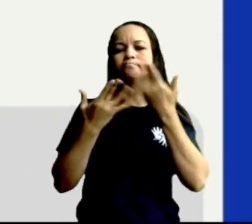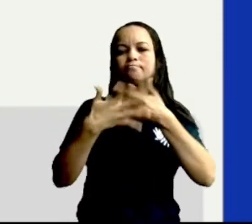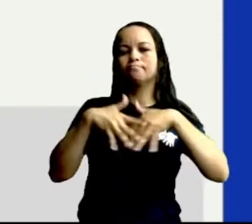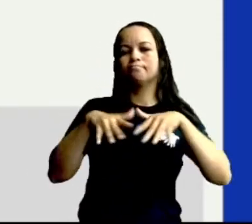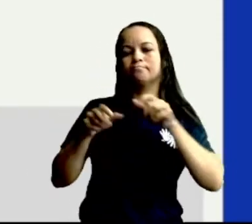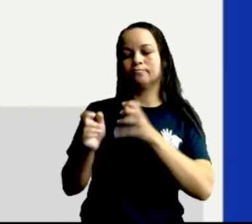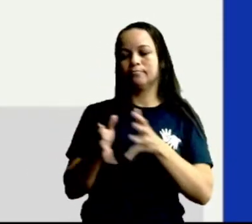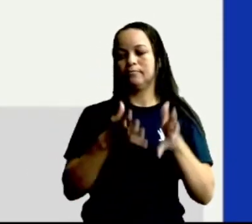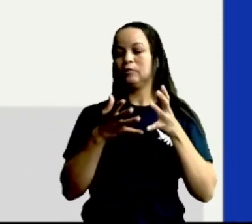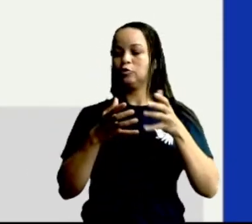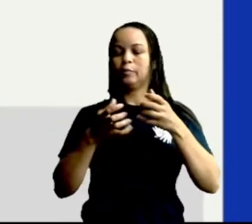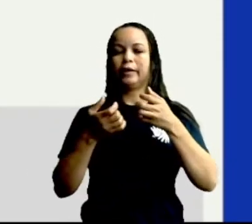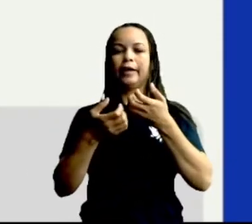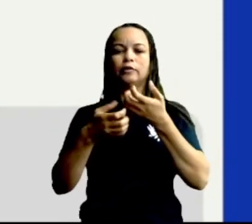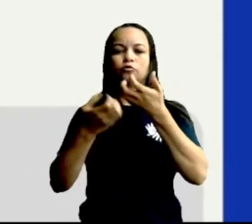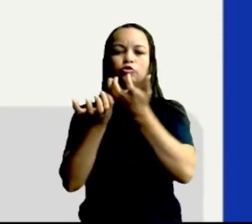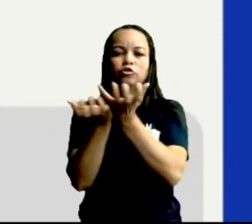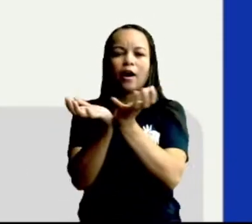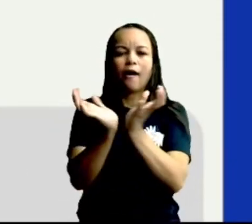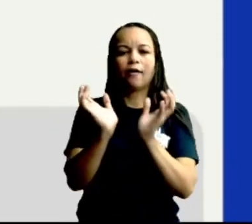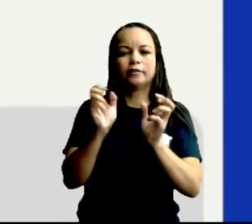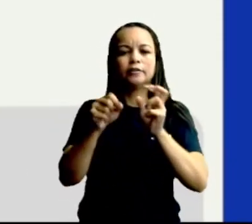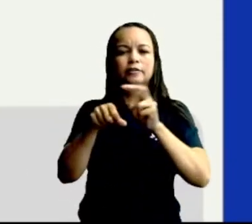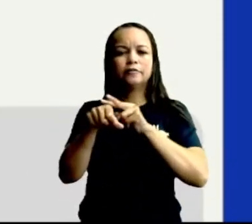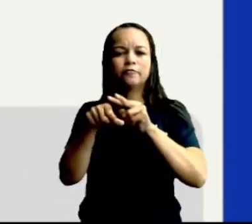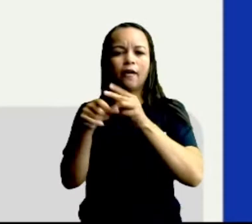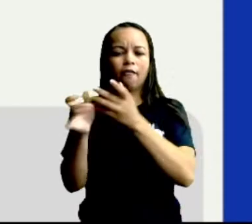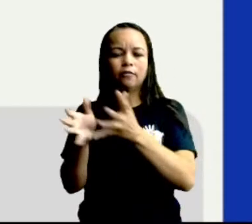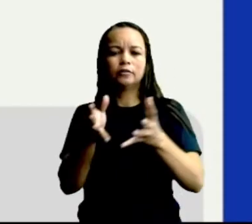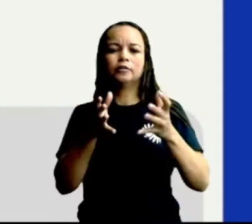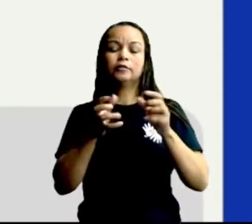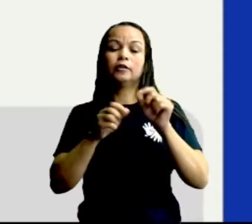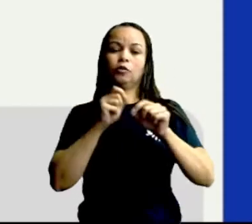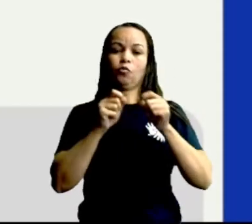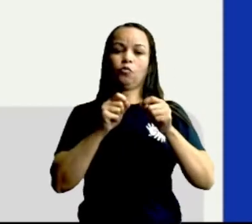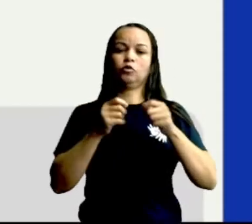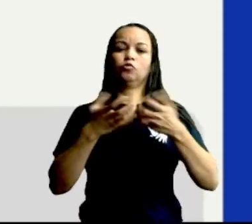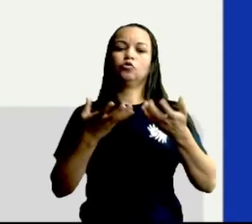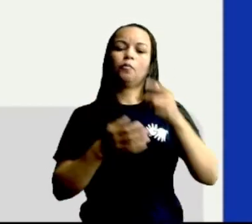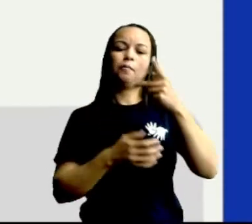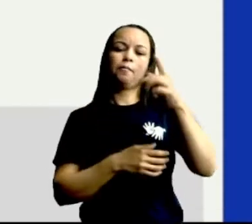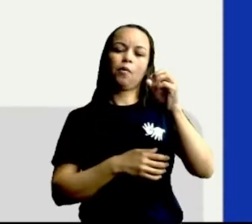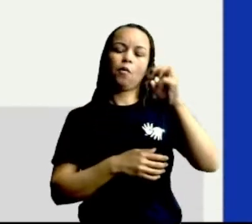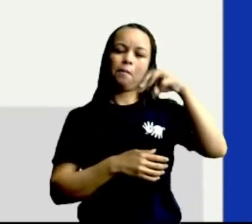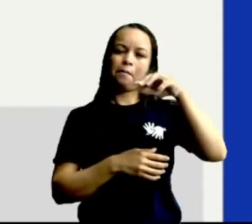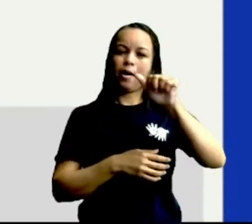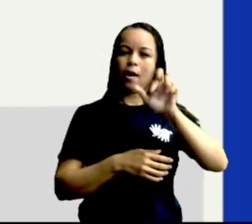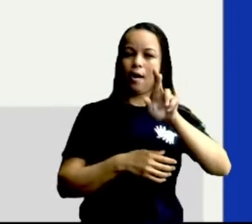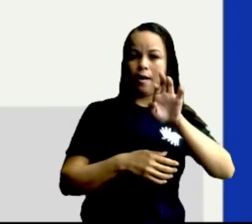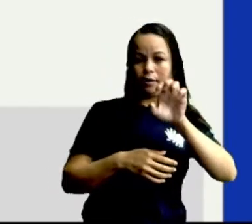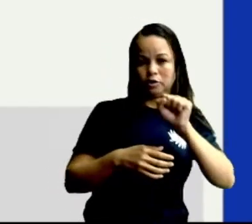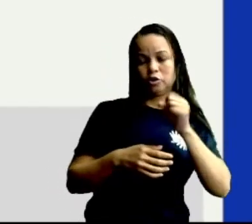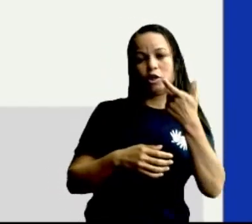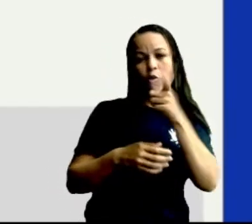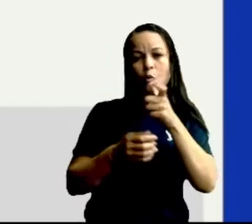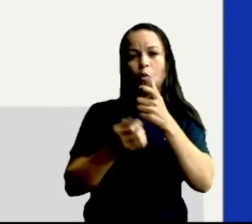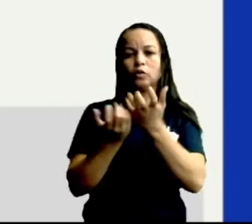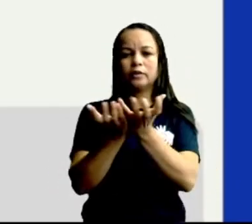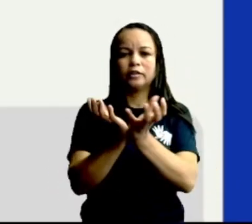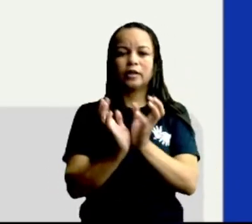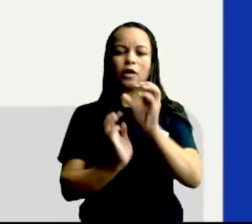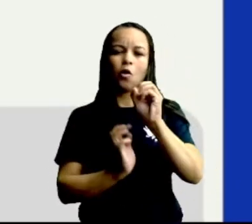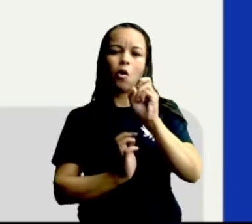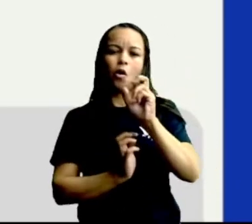em pequenos jardins, umas nos pomares e outras em hortas, tá?